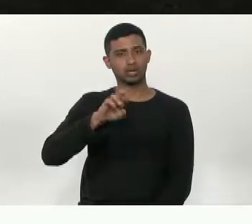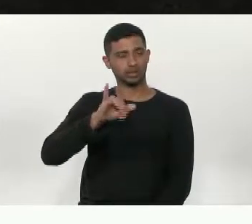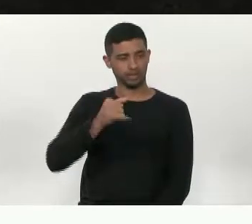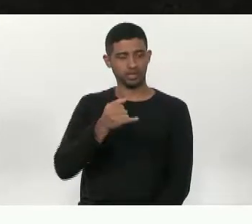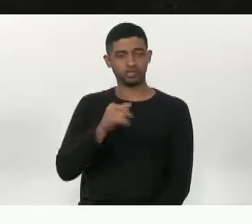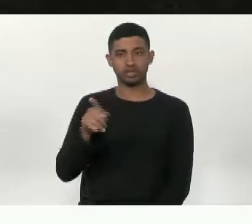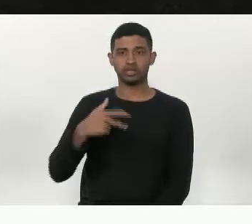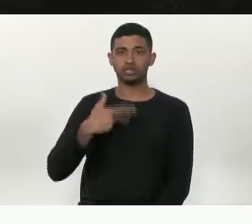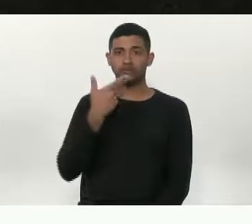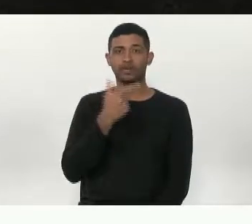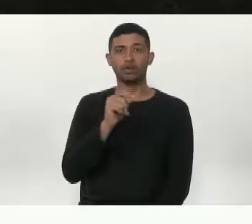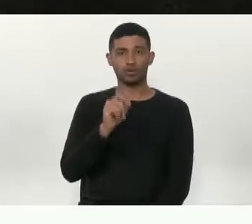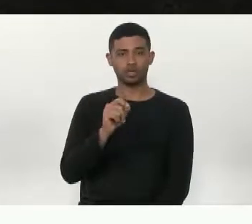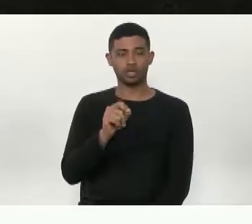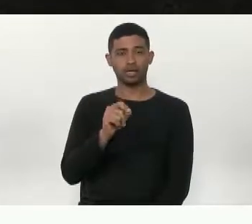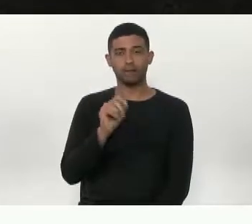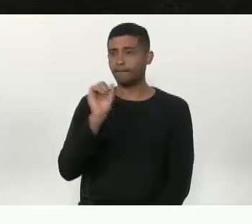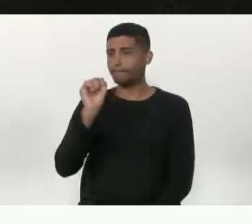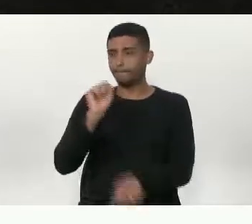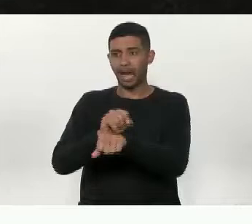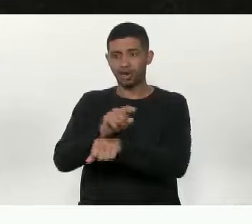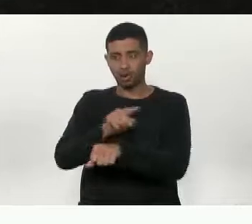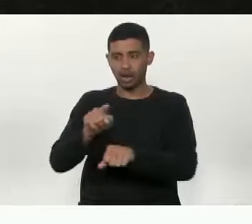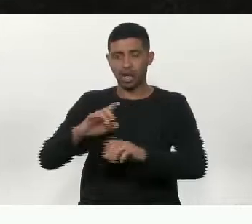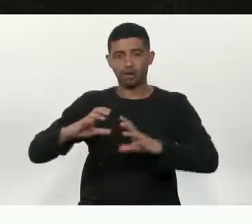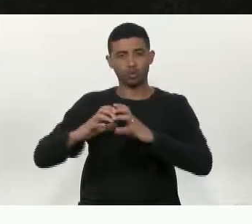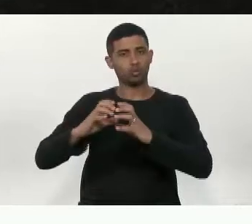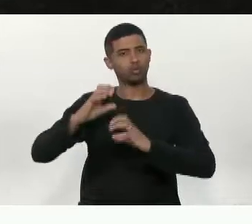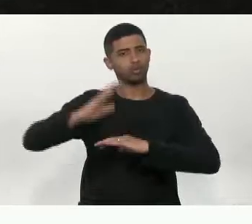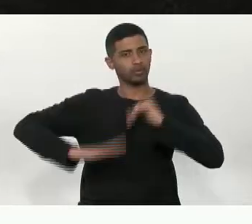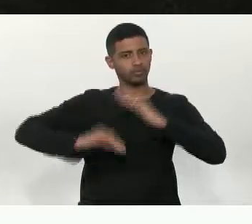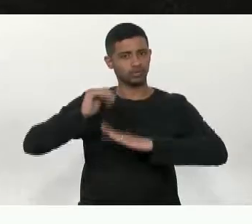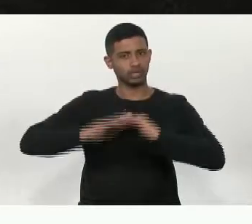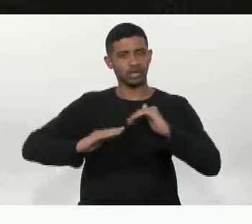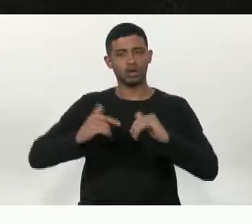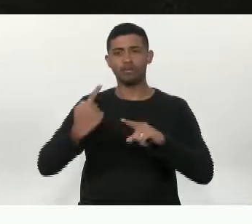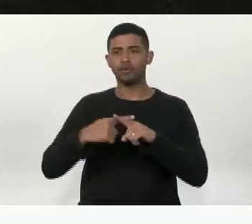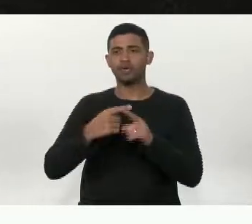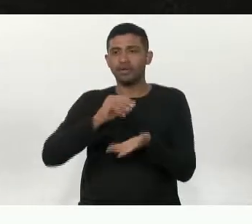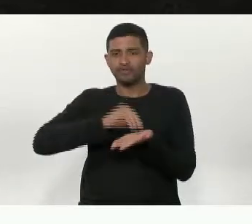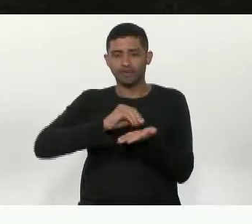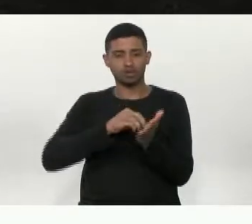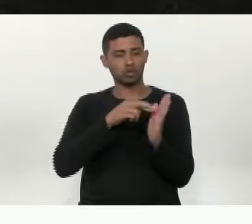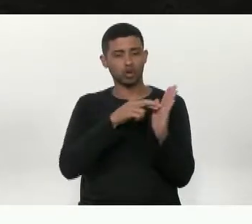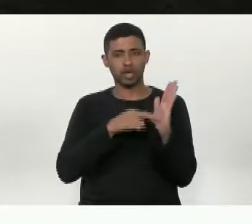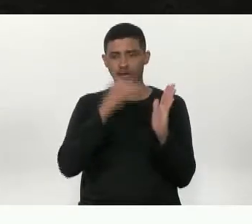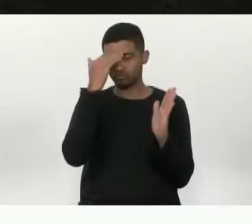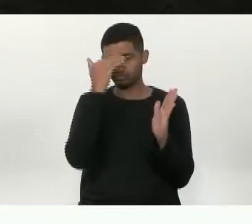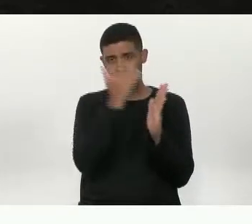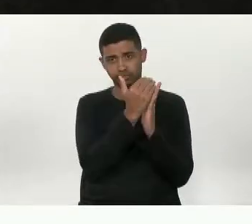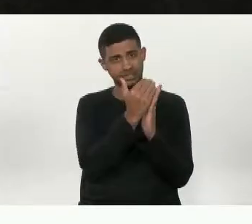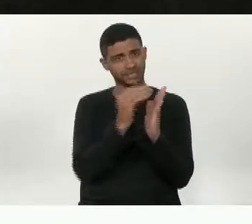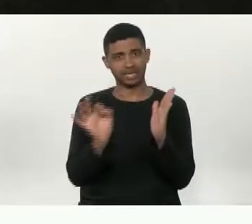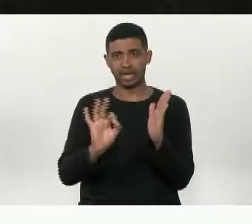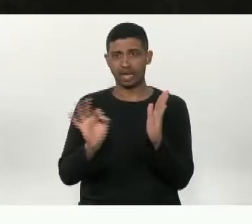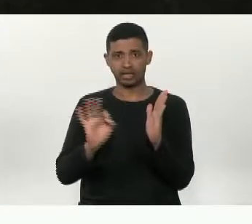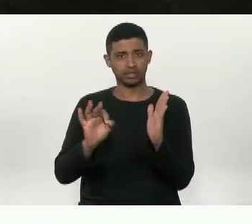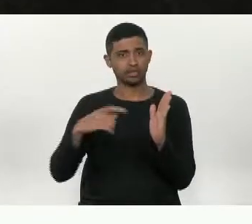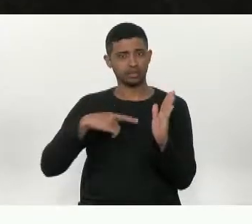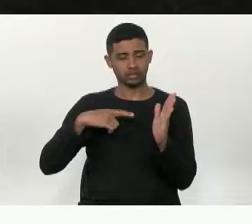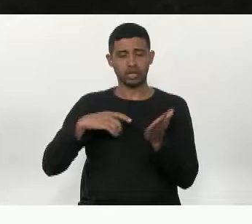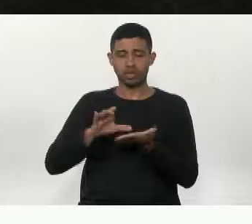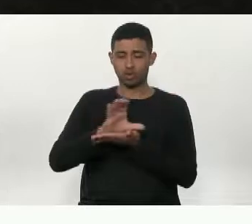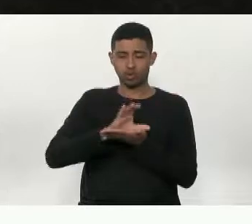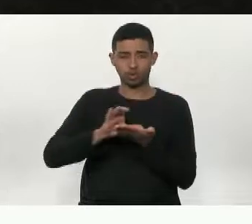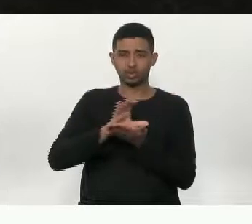razões para a recente interdição ética do hospital foi o descumprimento das recomendações feitas pelo